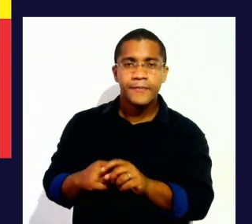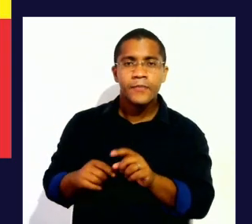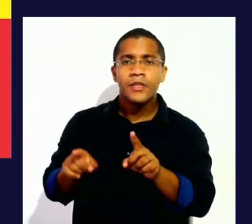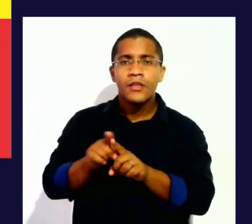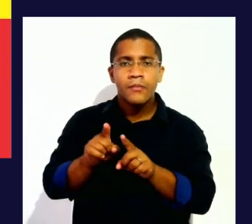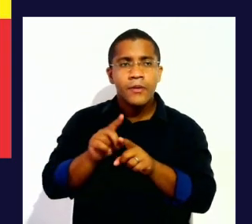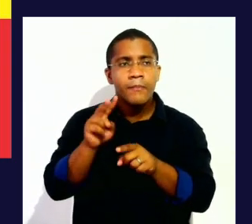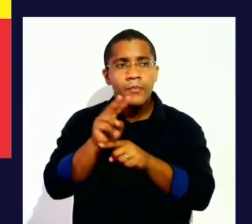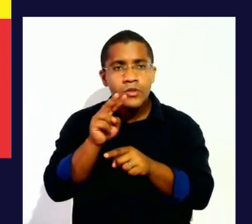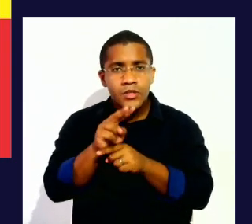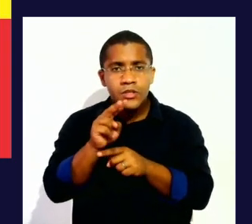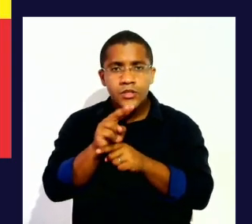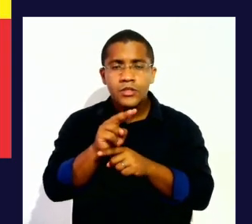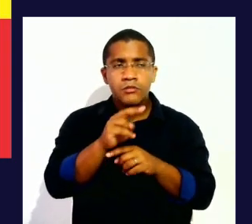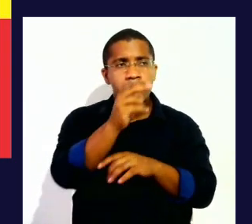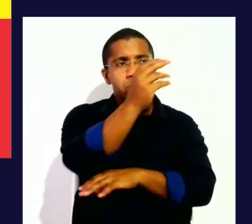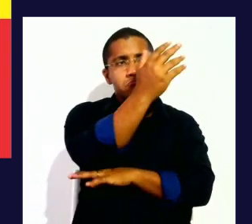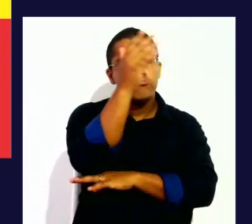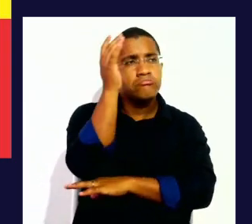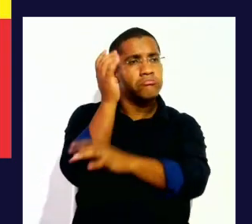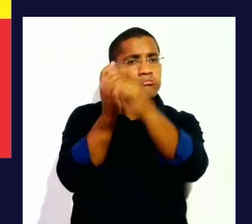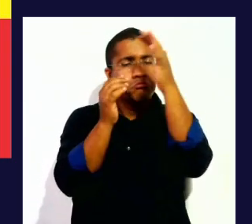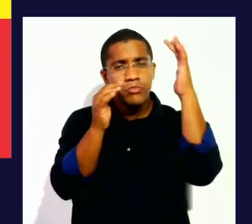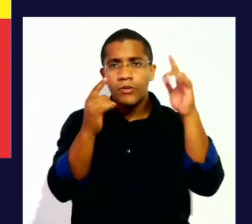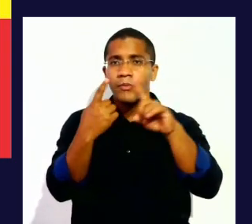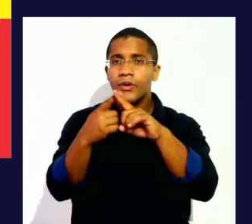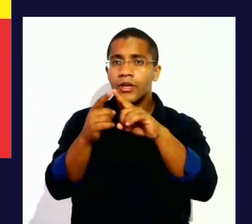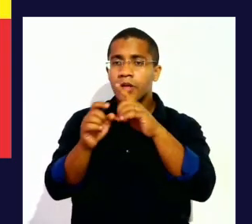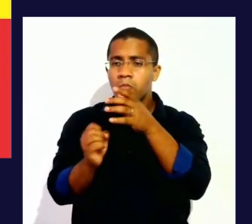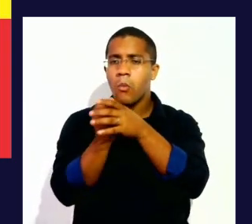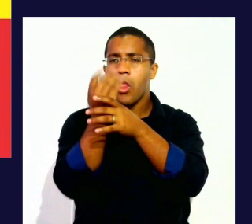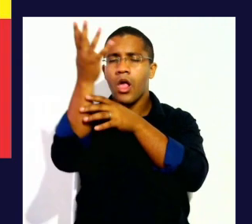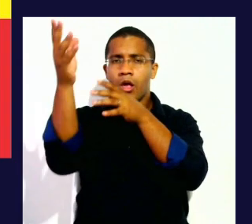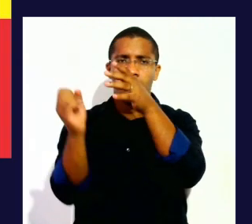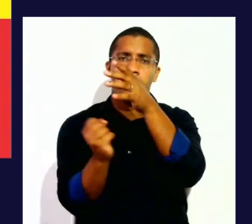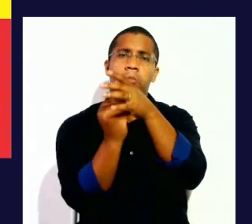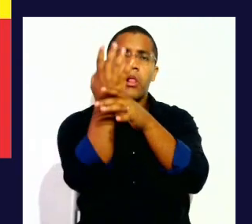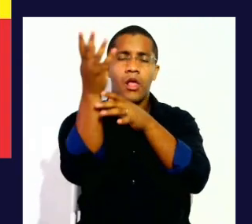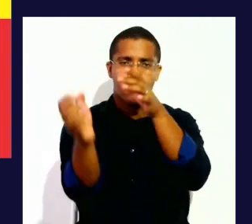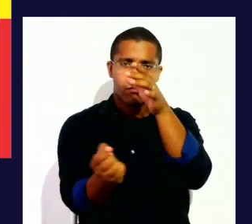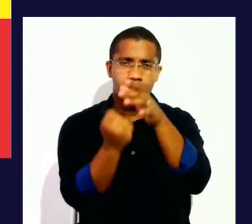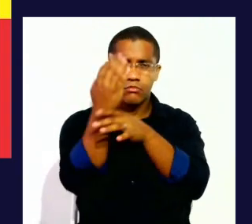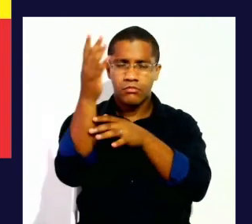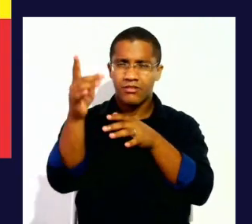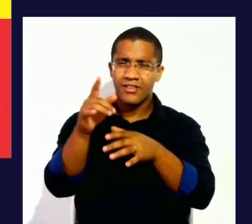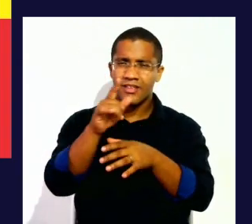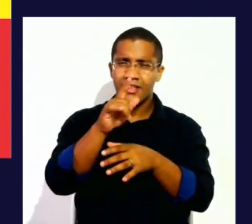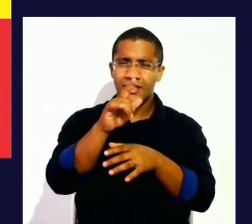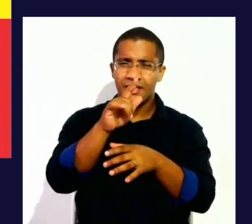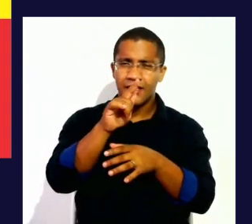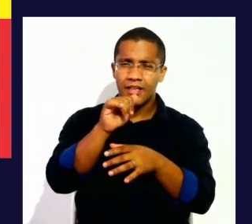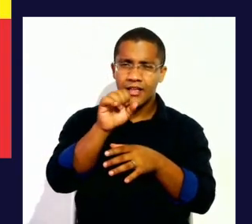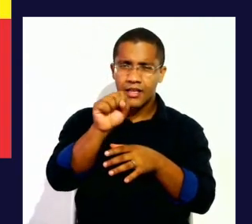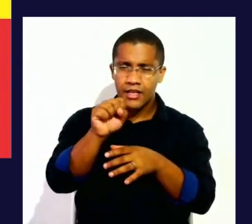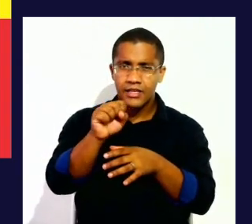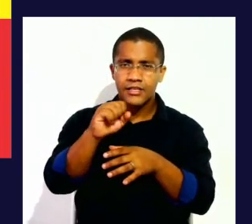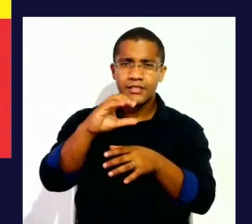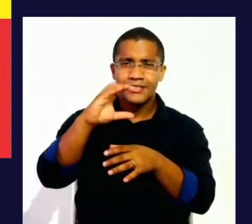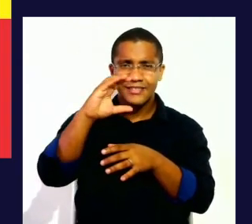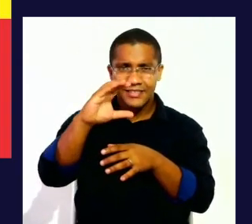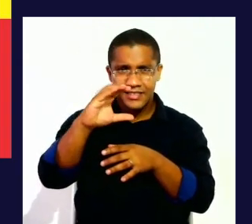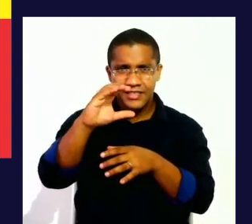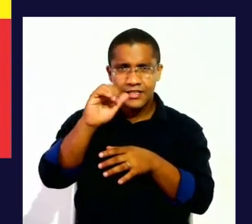o meio ambiente através da redução de emissões de gases carbônicos e de efeitos